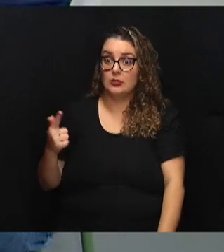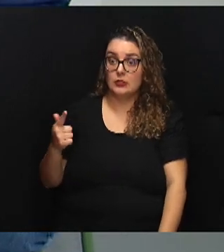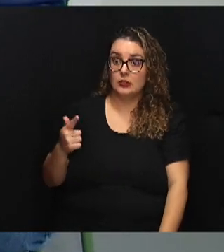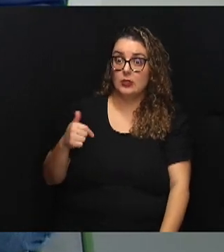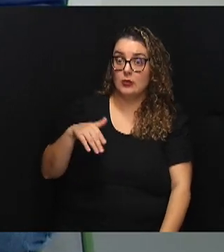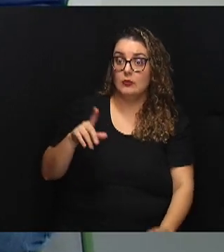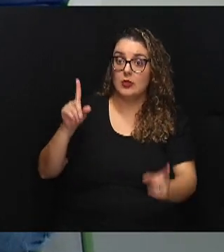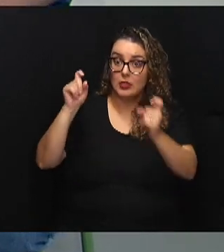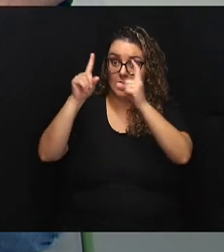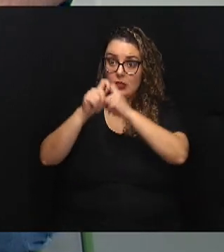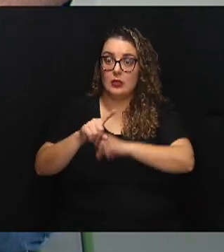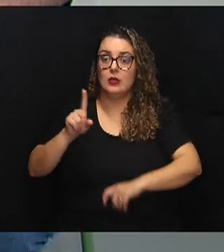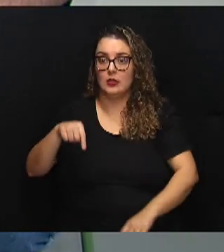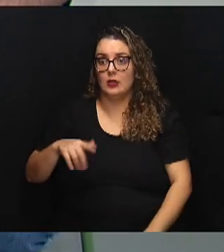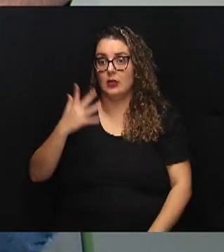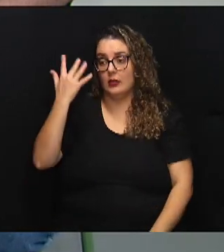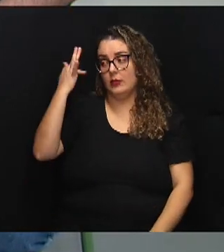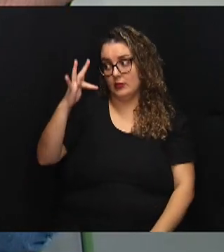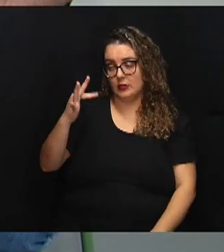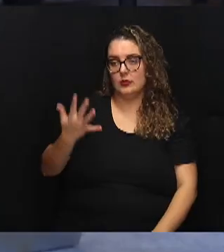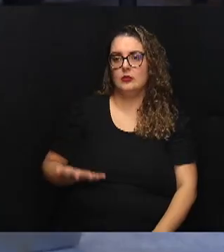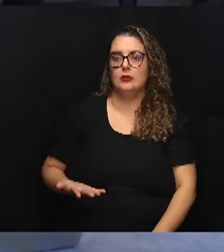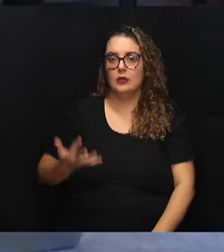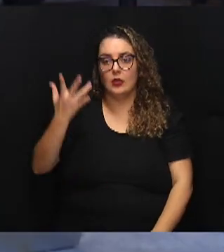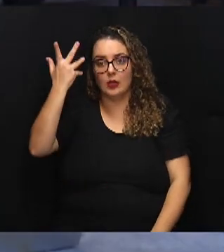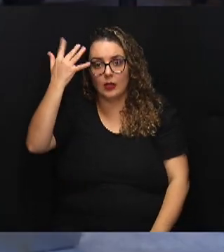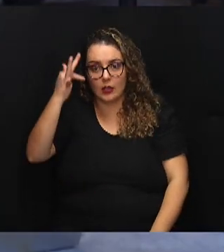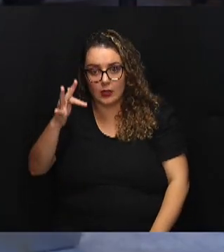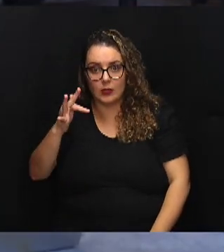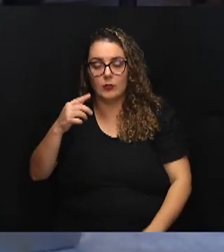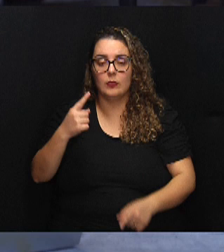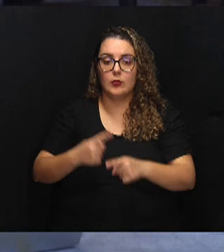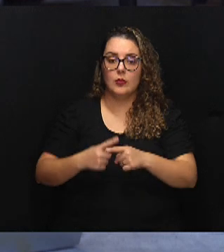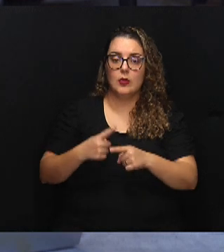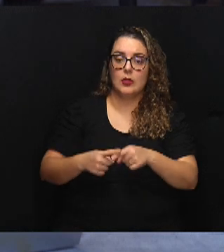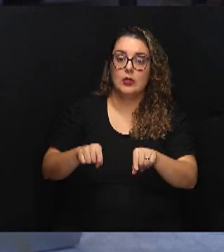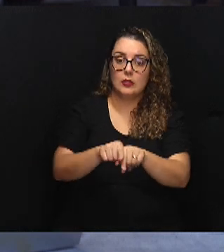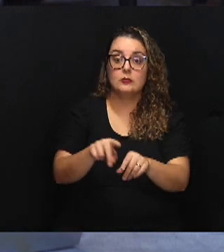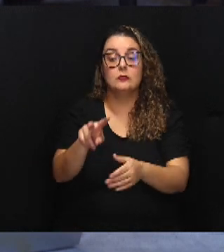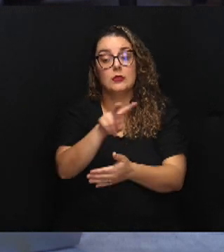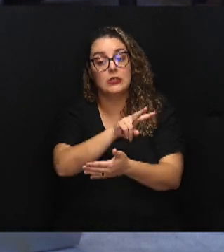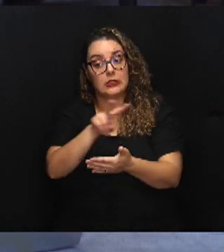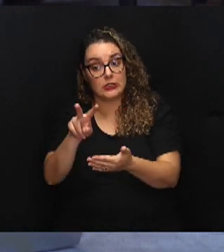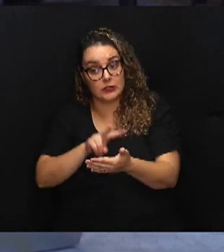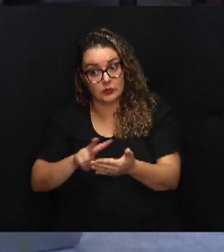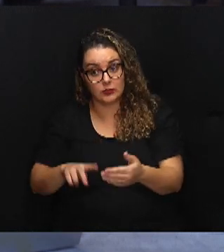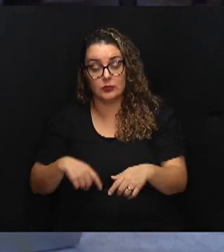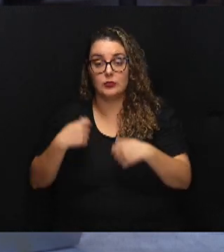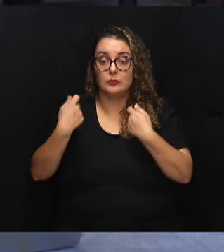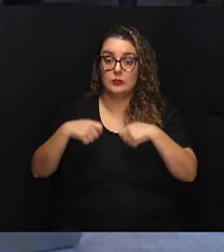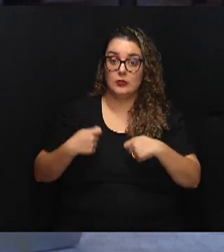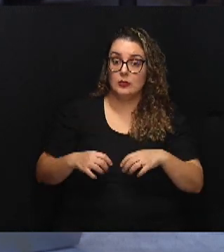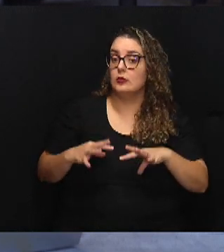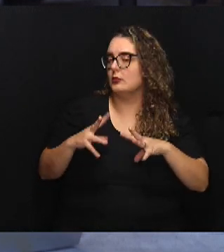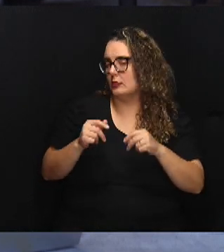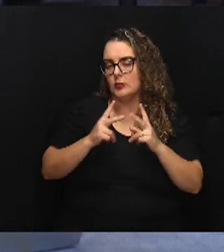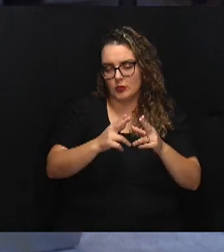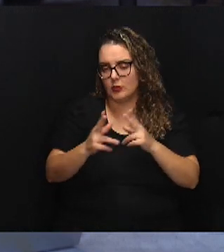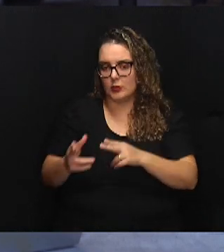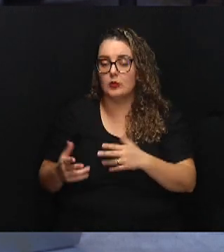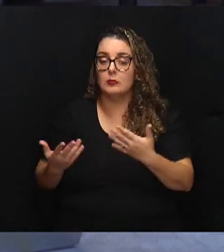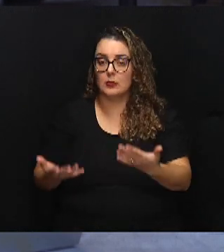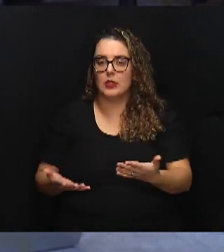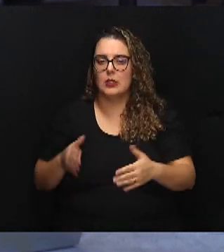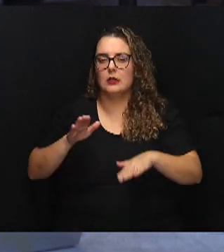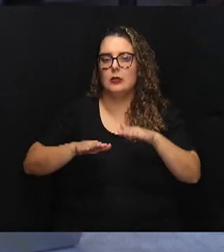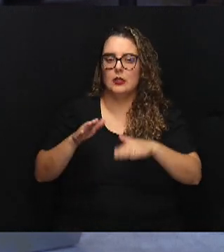mais dificuldade é a filosofia. Filosofia porque demanda também a leitura, com certeza como todas, mas porque muitas